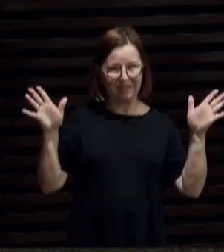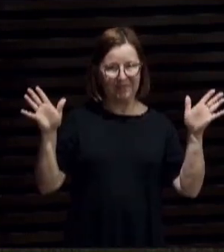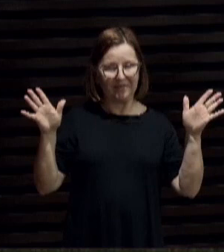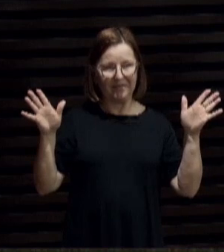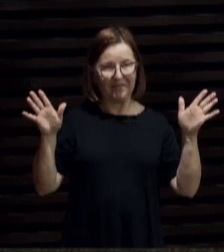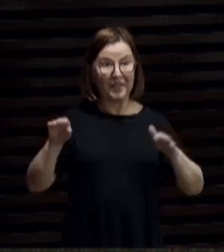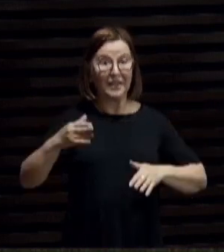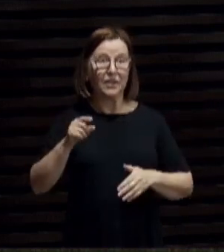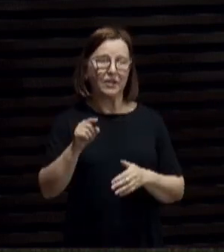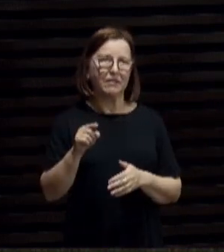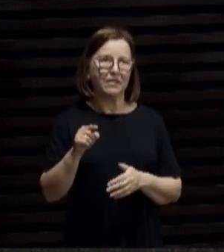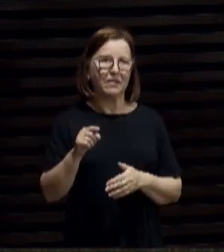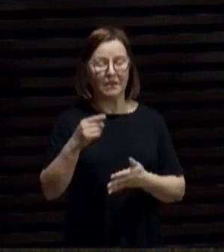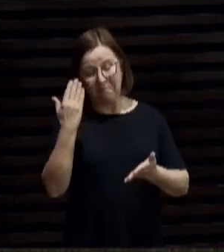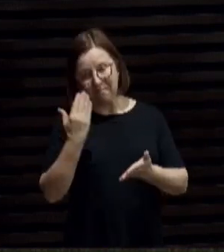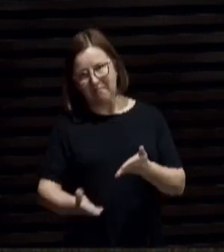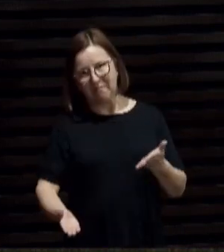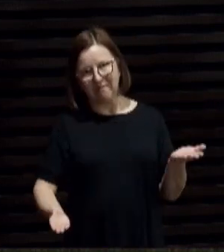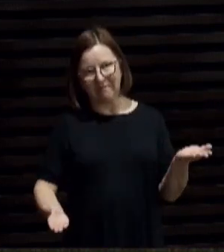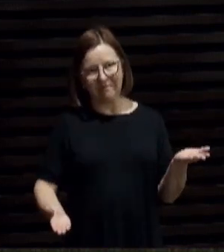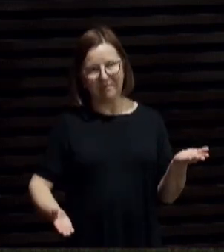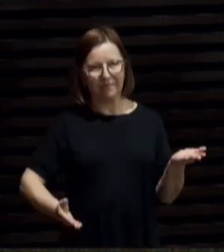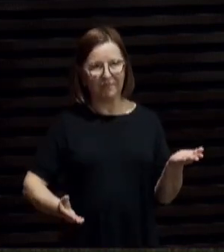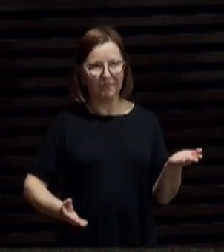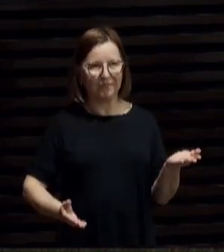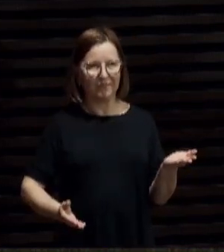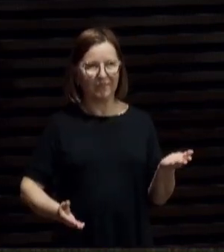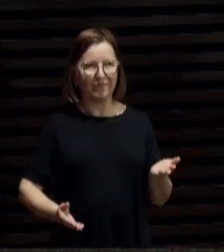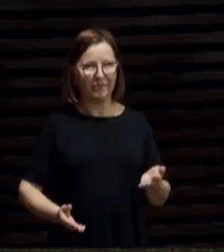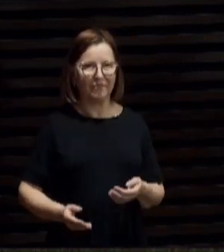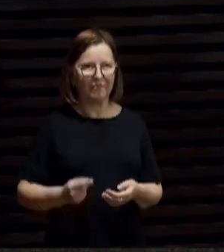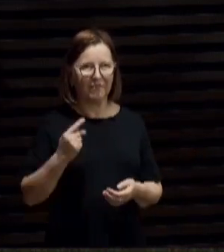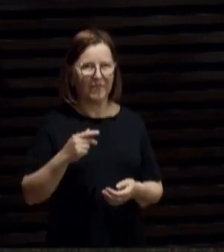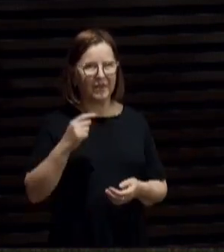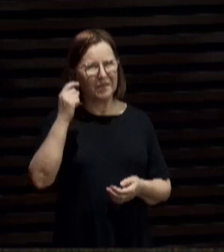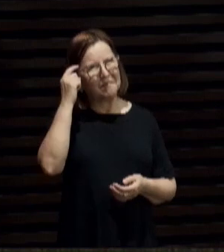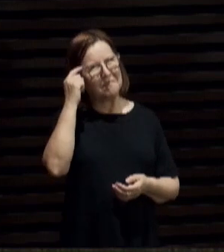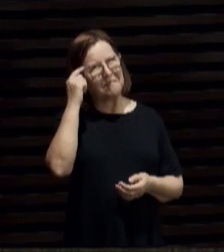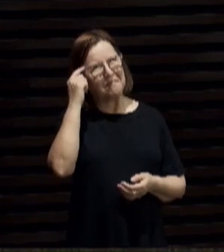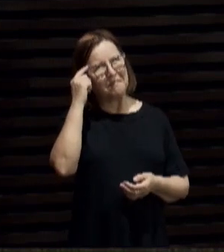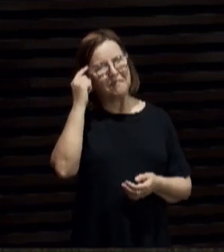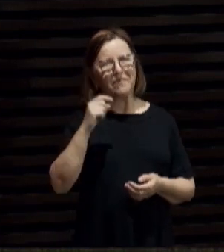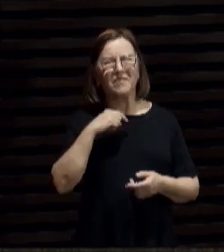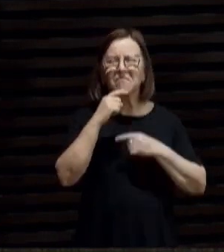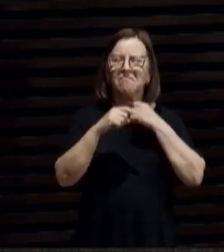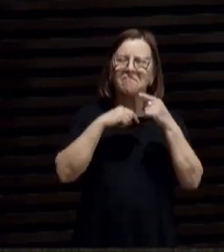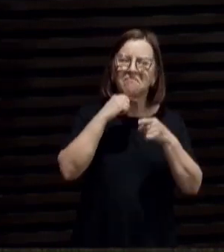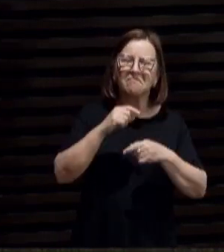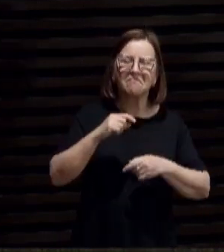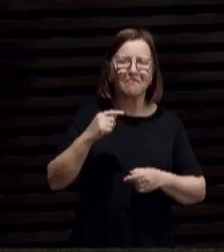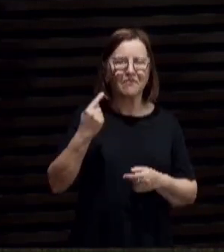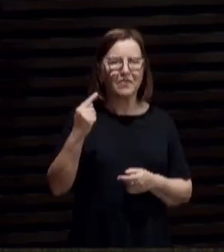E aí você se perde nas suas elucubrações, nas suas maneiras